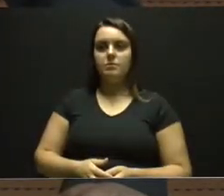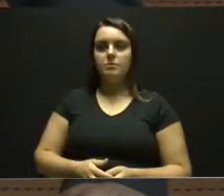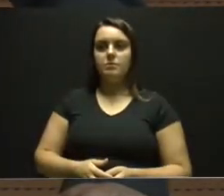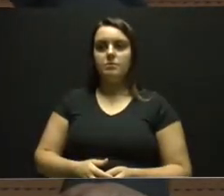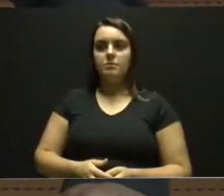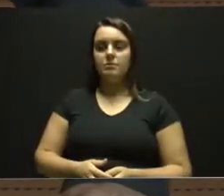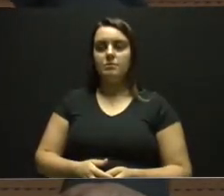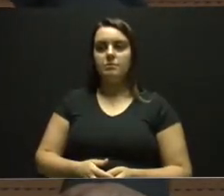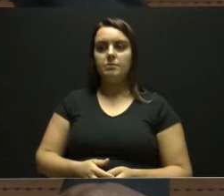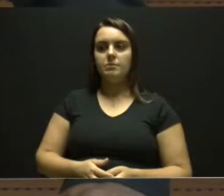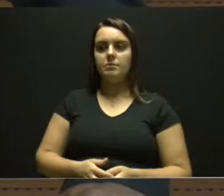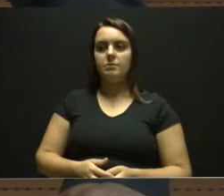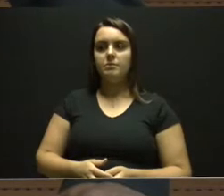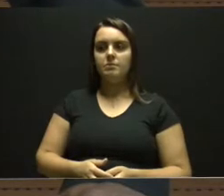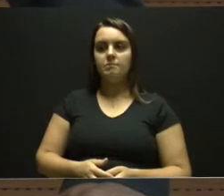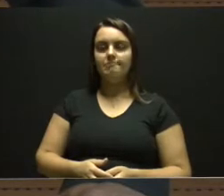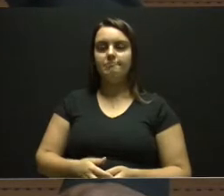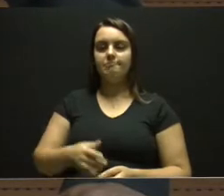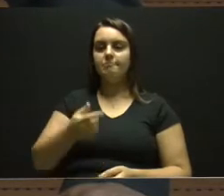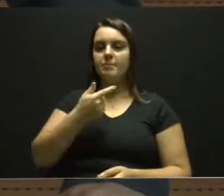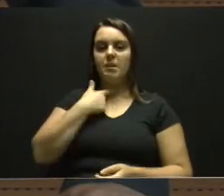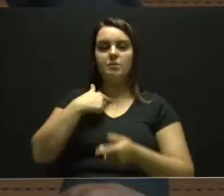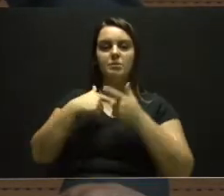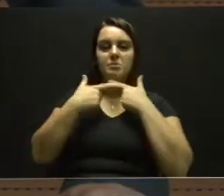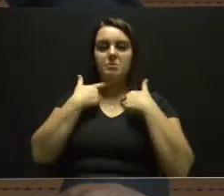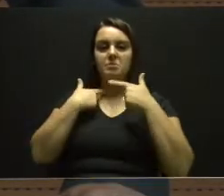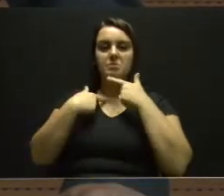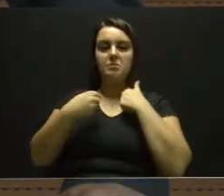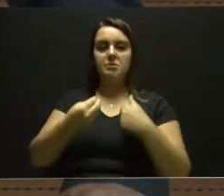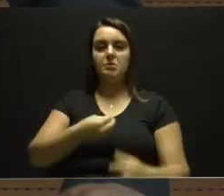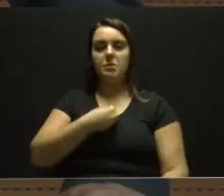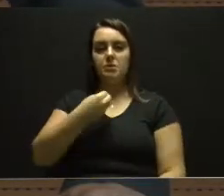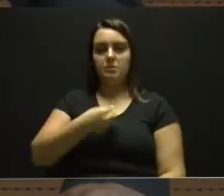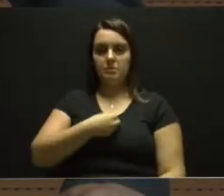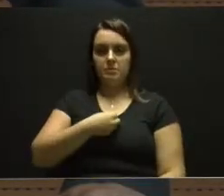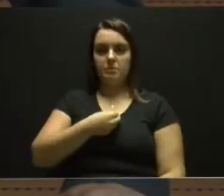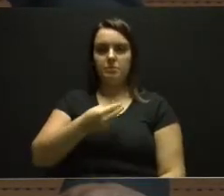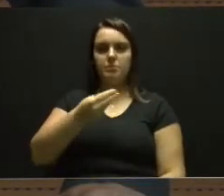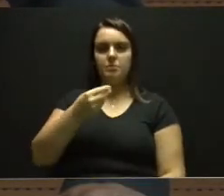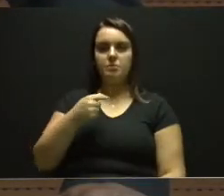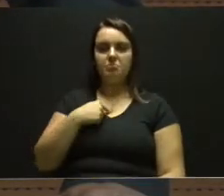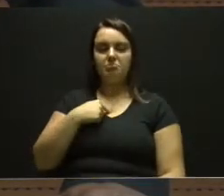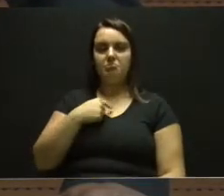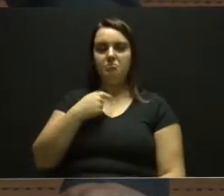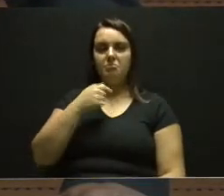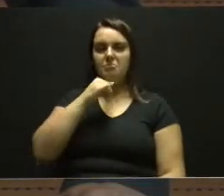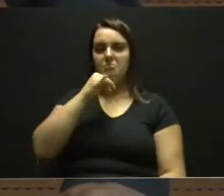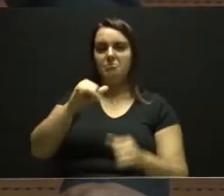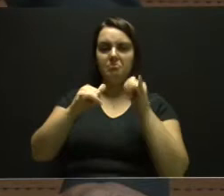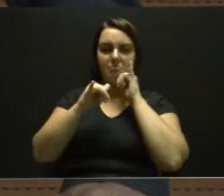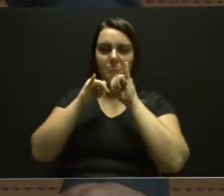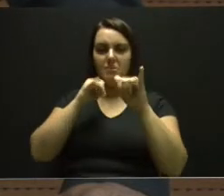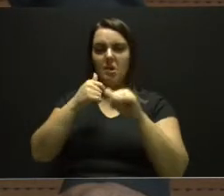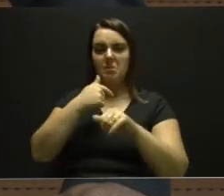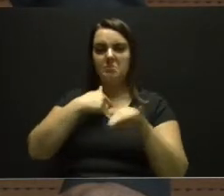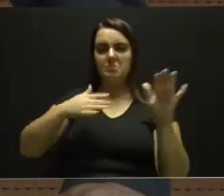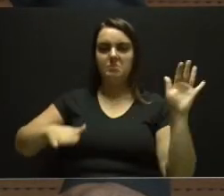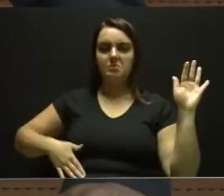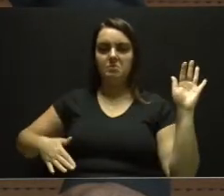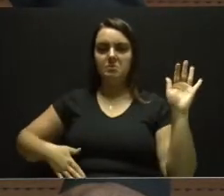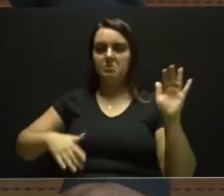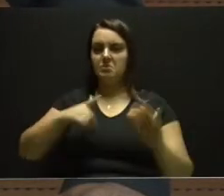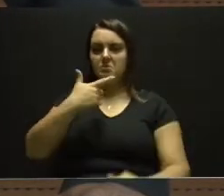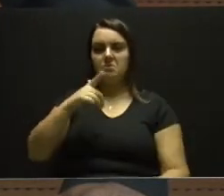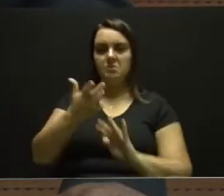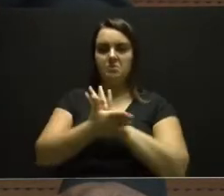sem perspectiva de vida muitos me falaram que eu seria um marginal muitos falaram que não teria